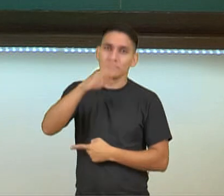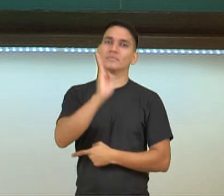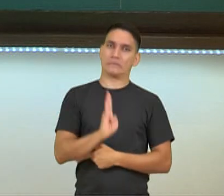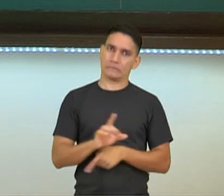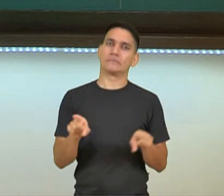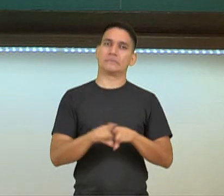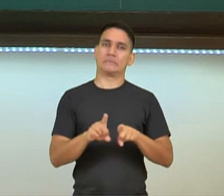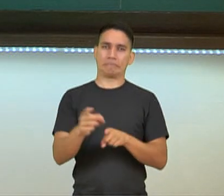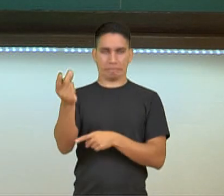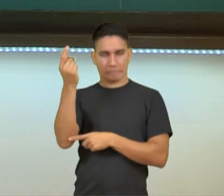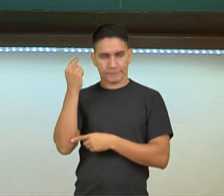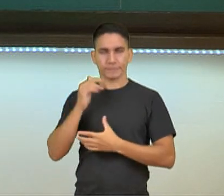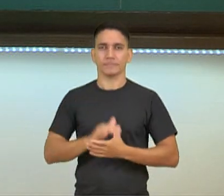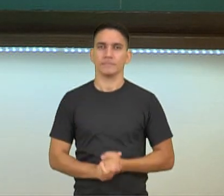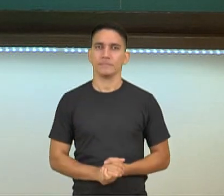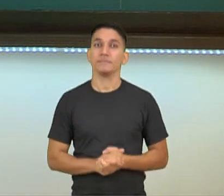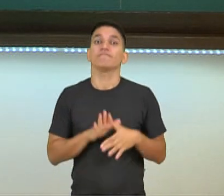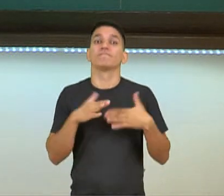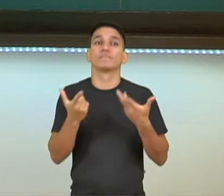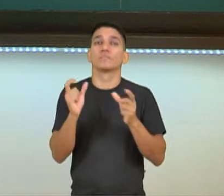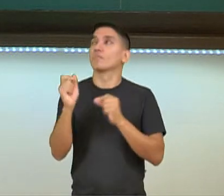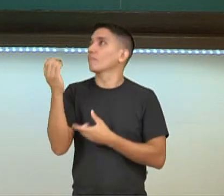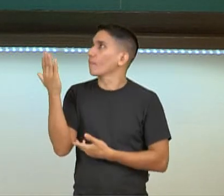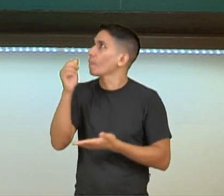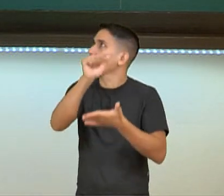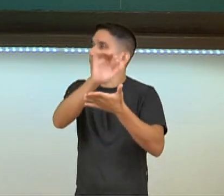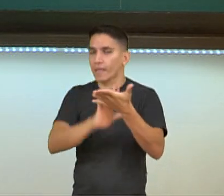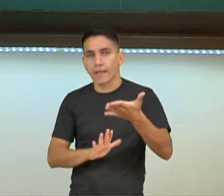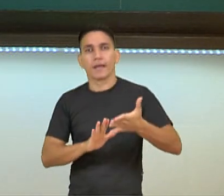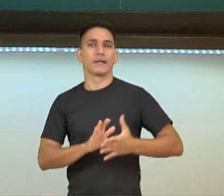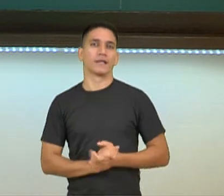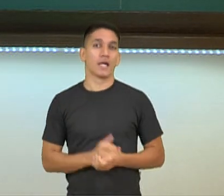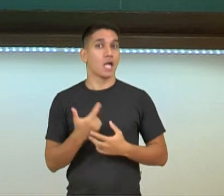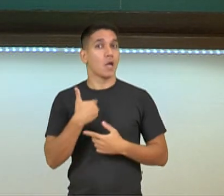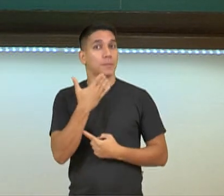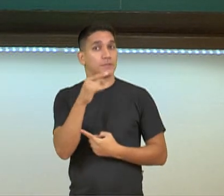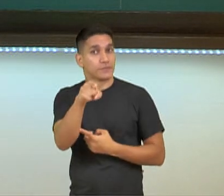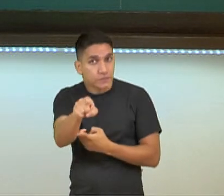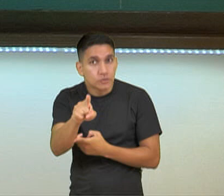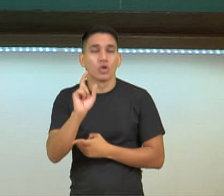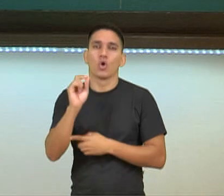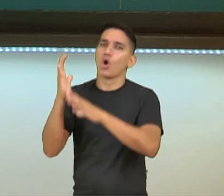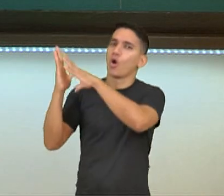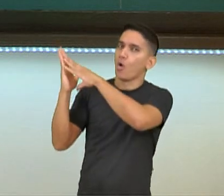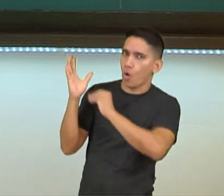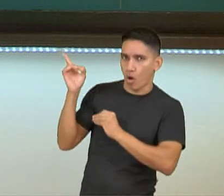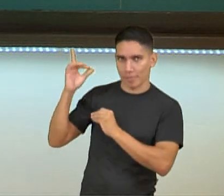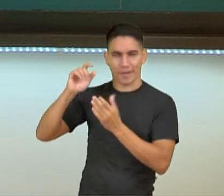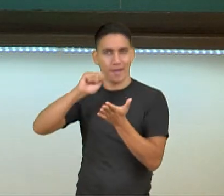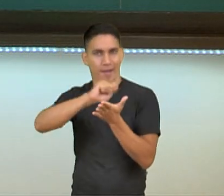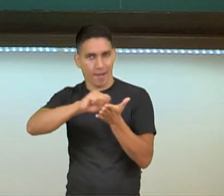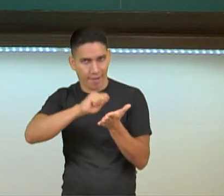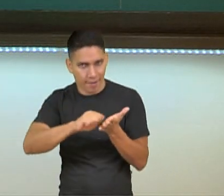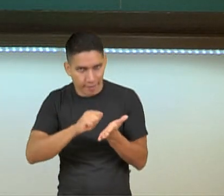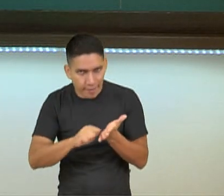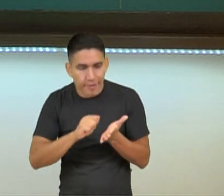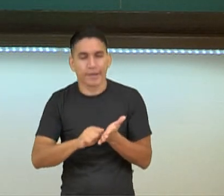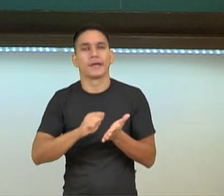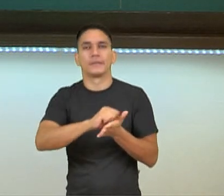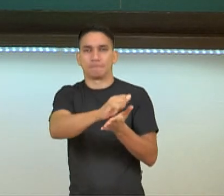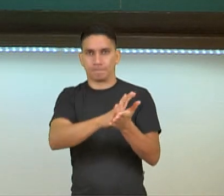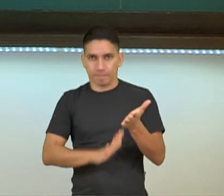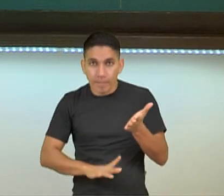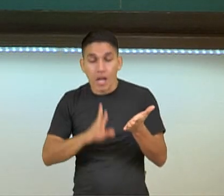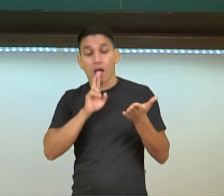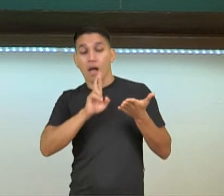também. Bom, chegamos à nossa atividade. Eu quero que vocês copiem essa atividade no caderno de